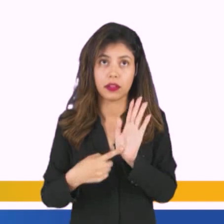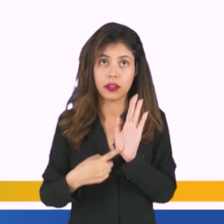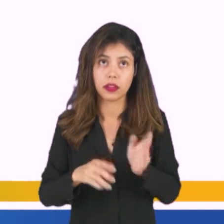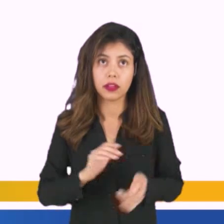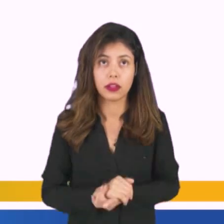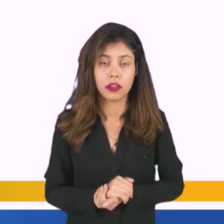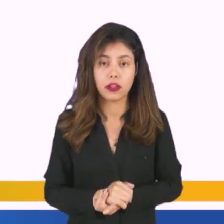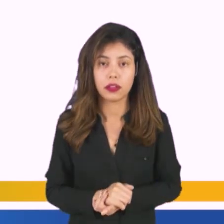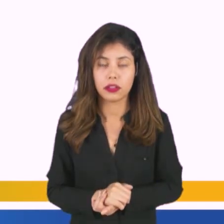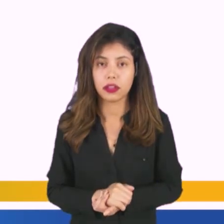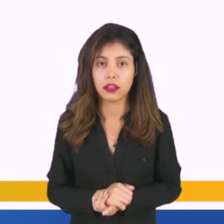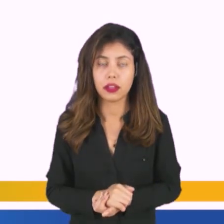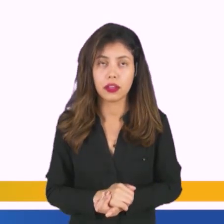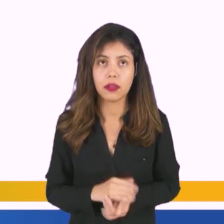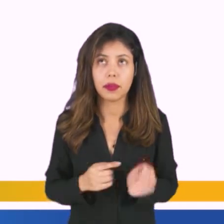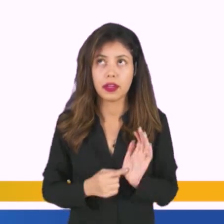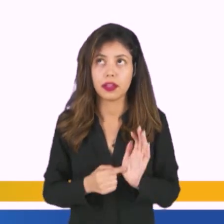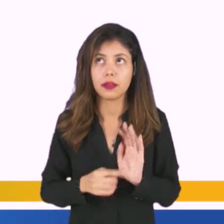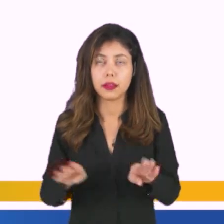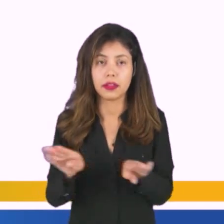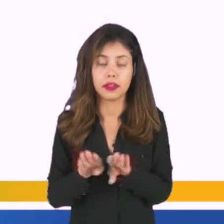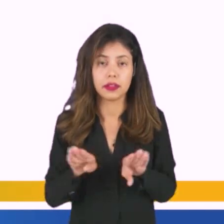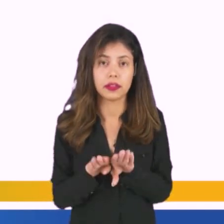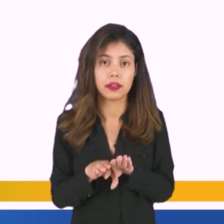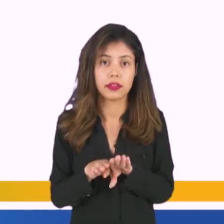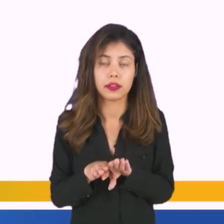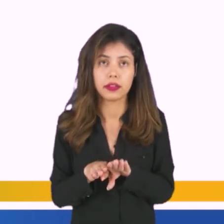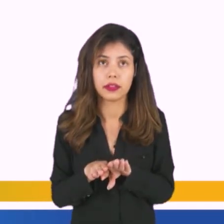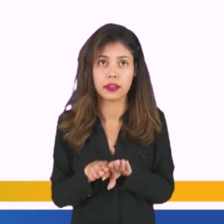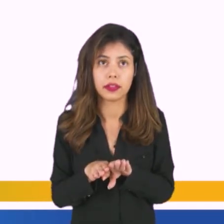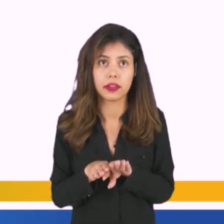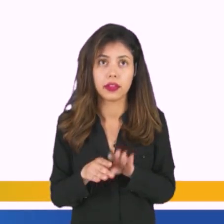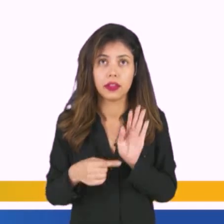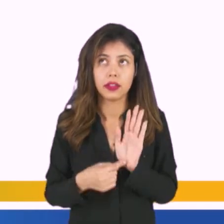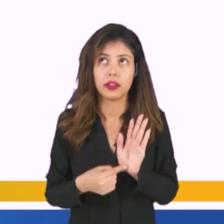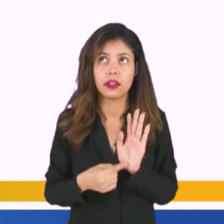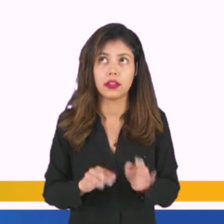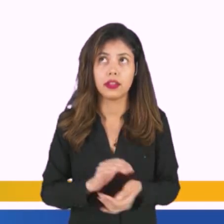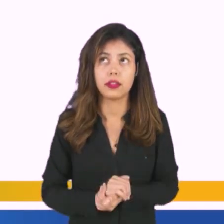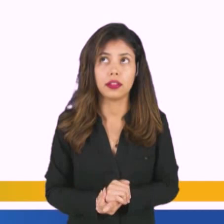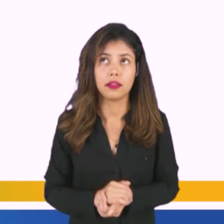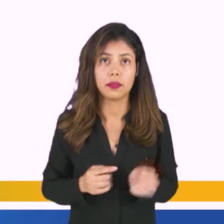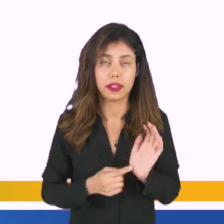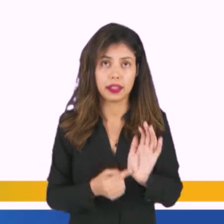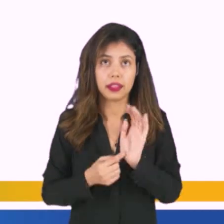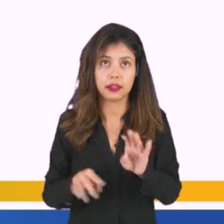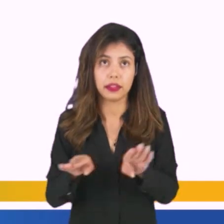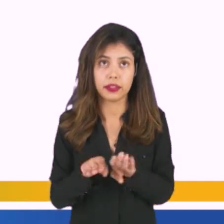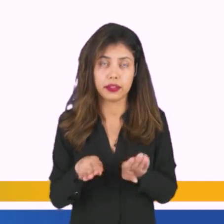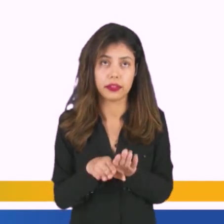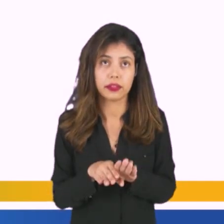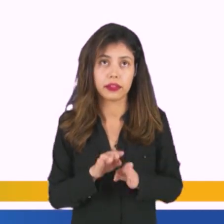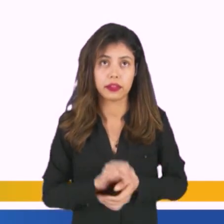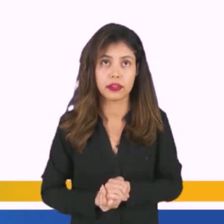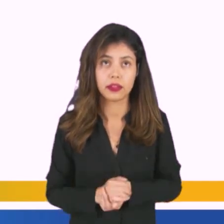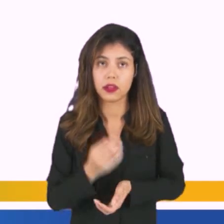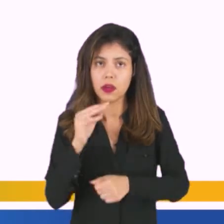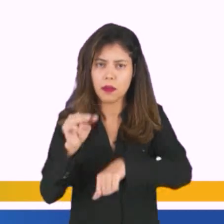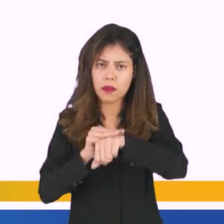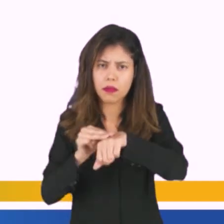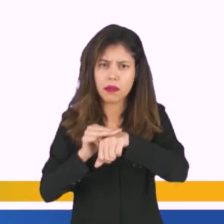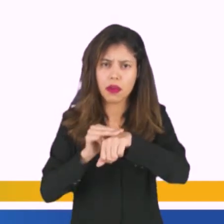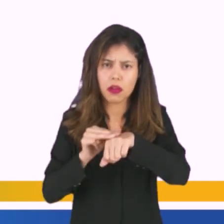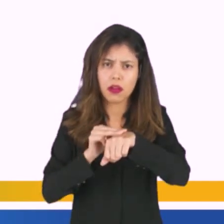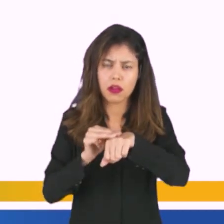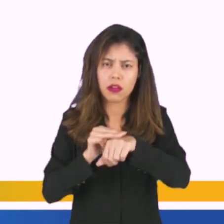fórmula, Aqui essas bolinhas em marrom, cinzentados, são carbono, e